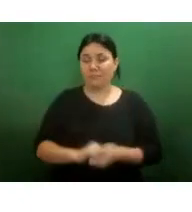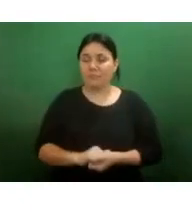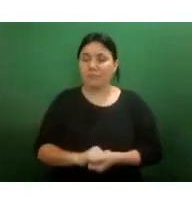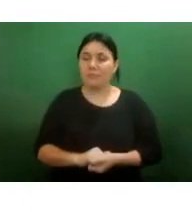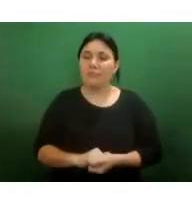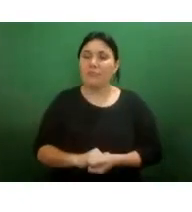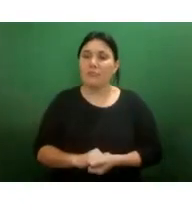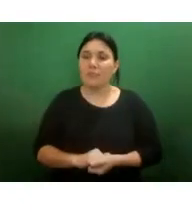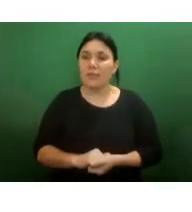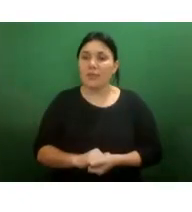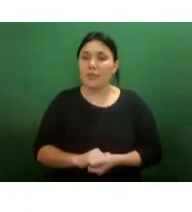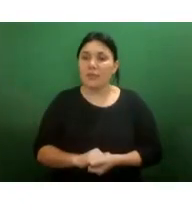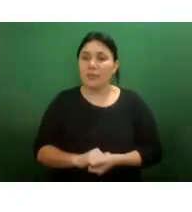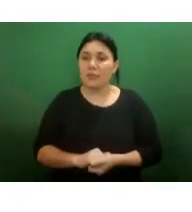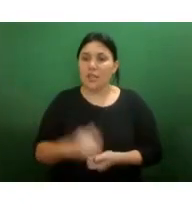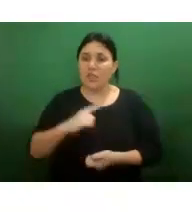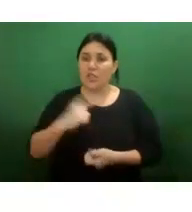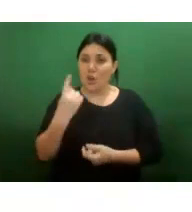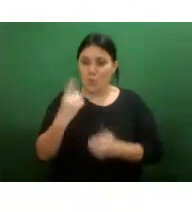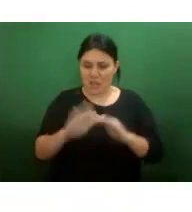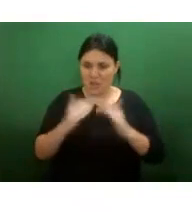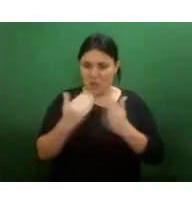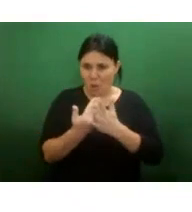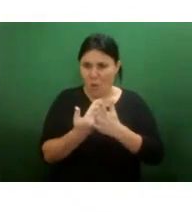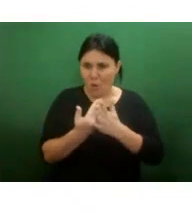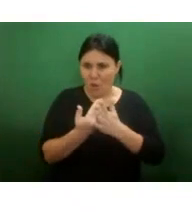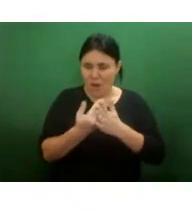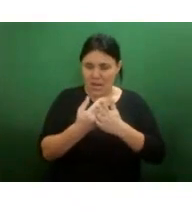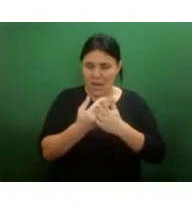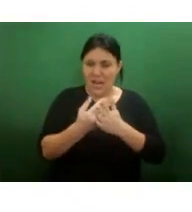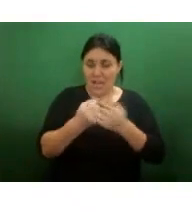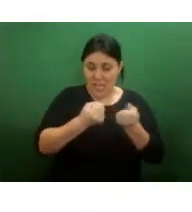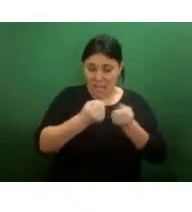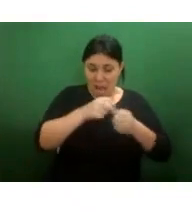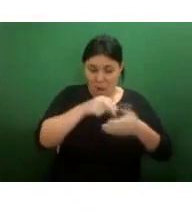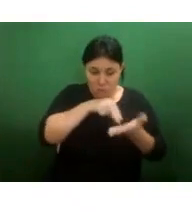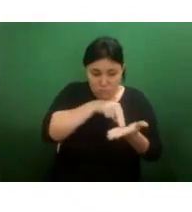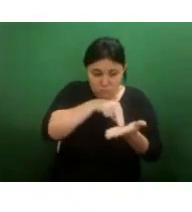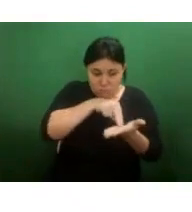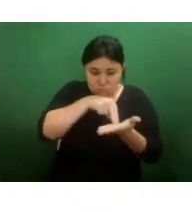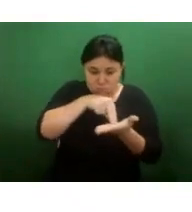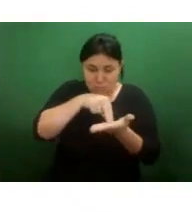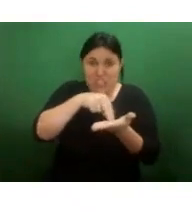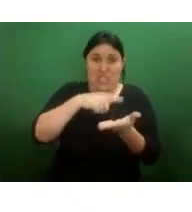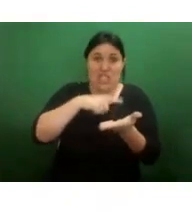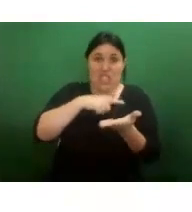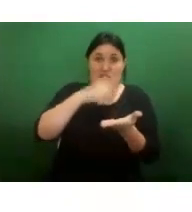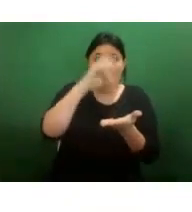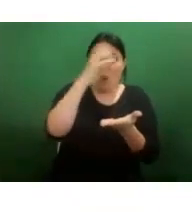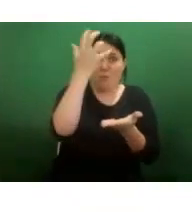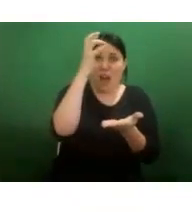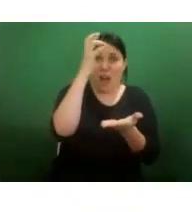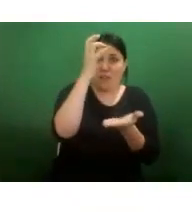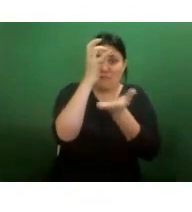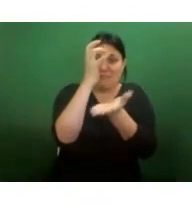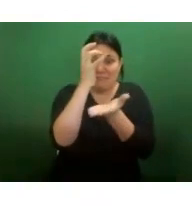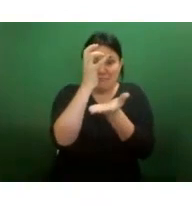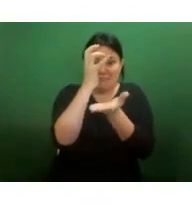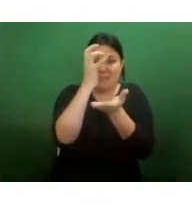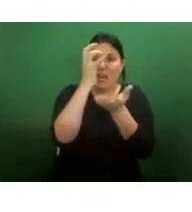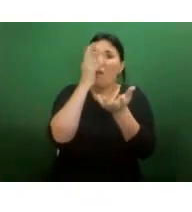ao sair, um dos carros enganchou numa árvore e acabou impedindo a entrada da